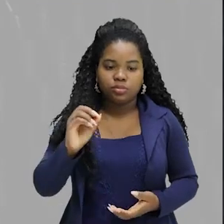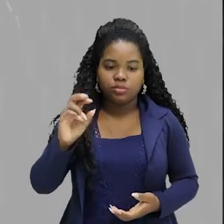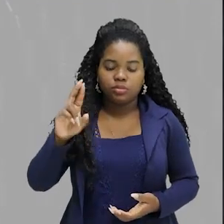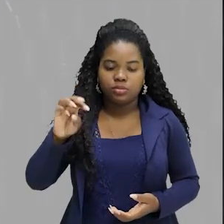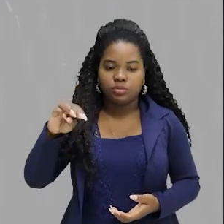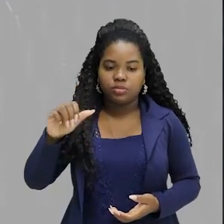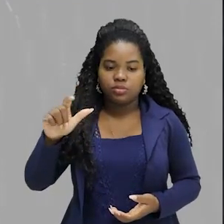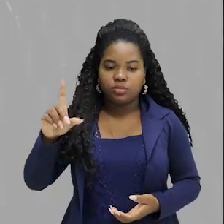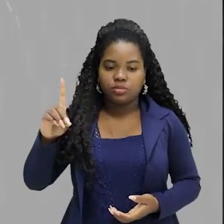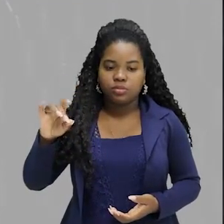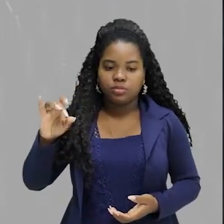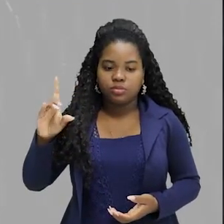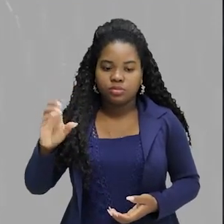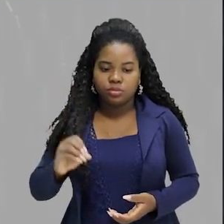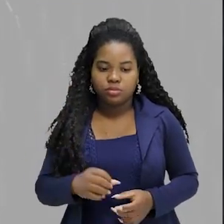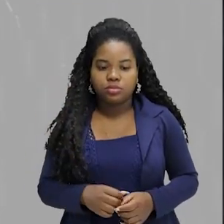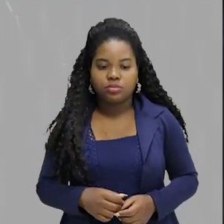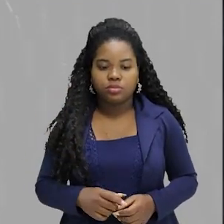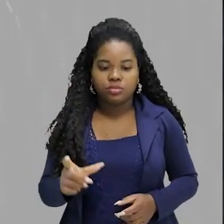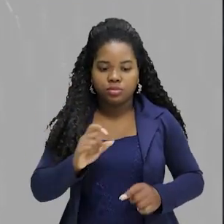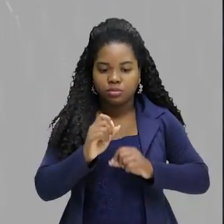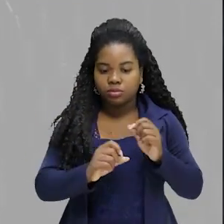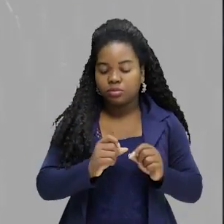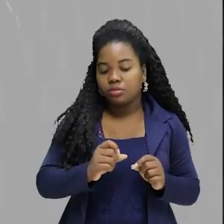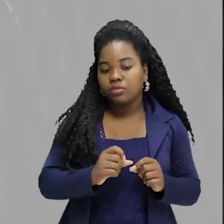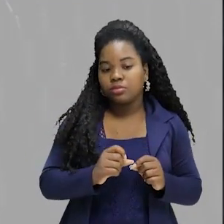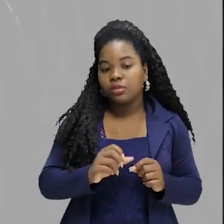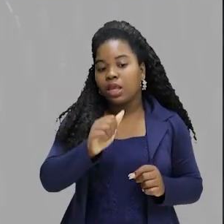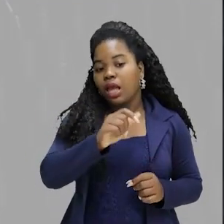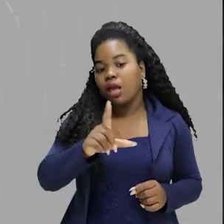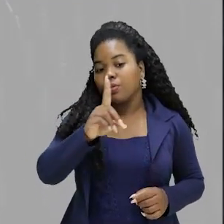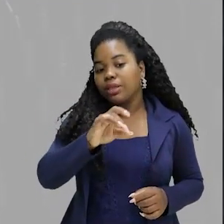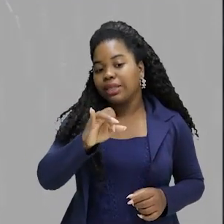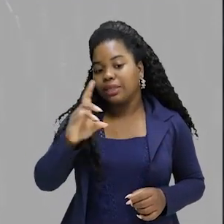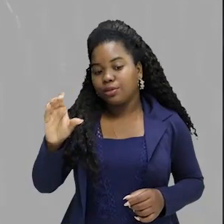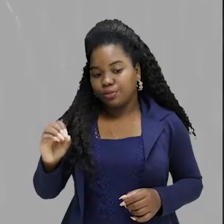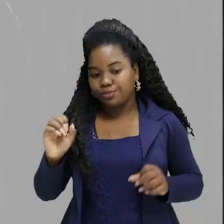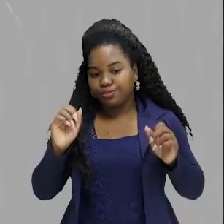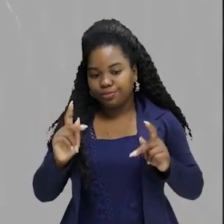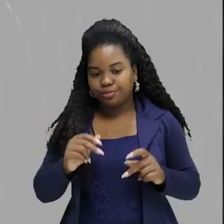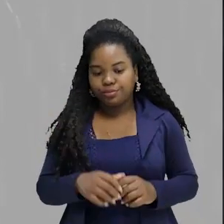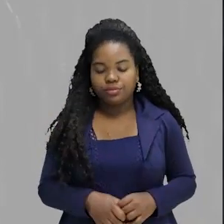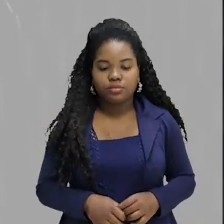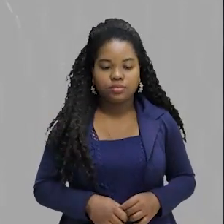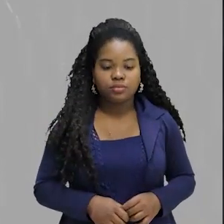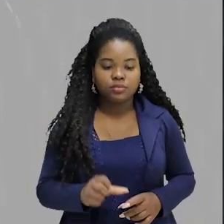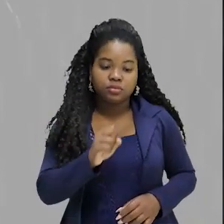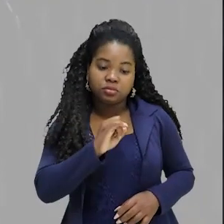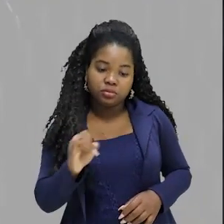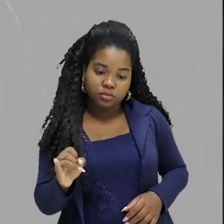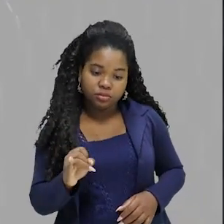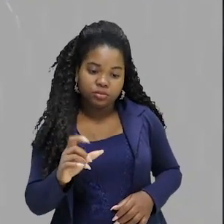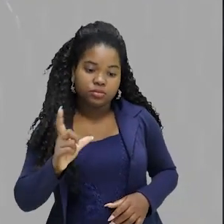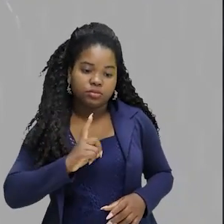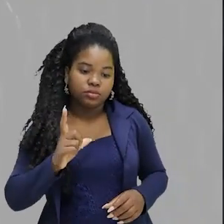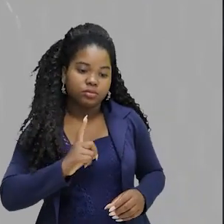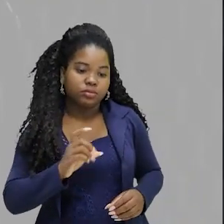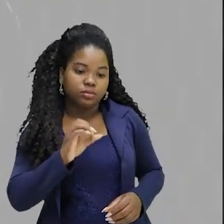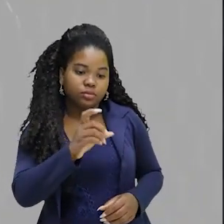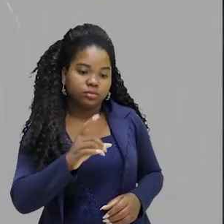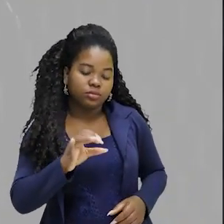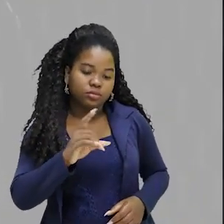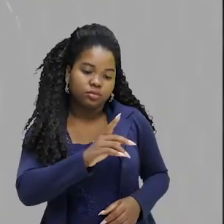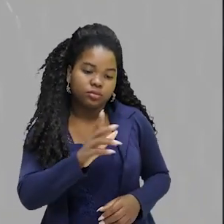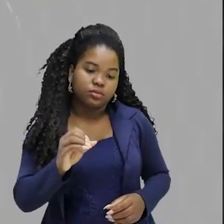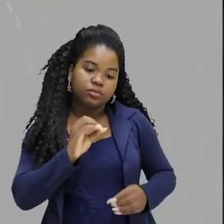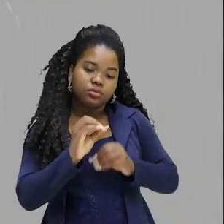né? Formaldeído, ele vai pertencer à função aldeído, ok? Se o aldeído ele sofre oxidação, né? O